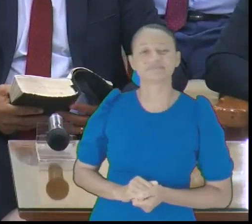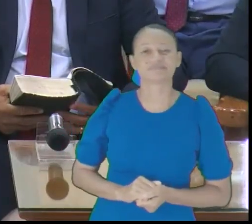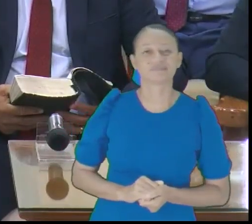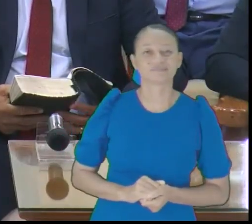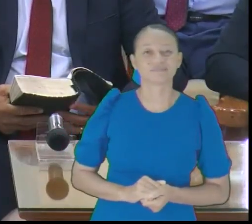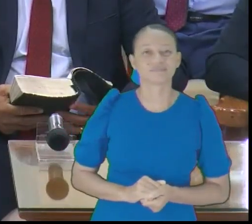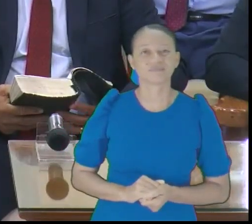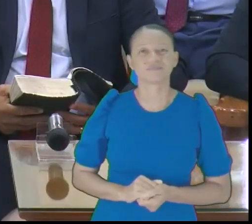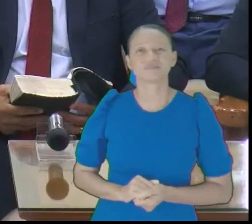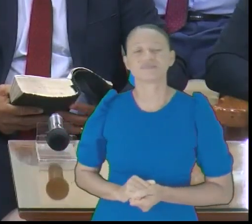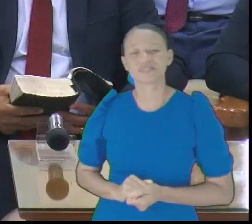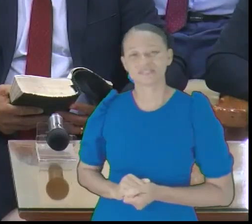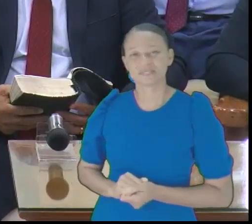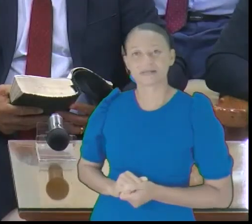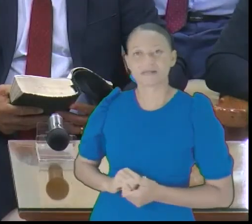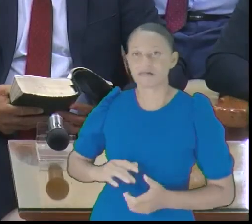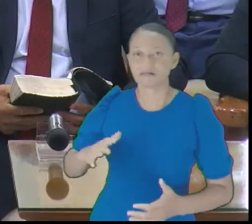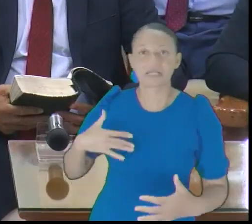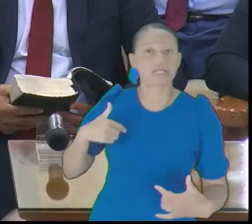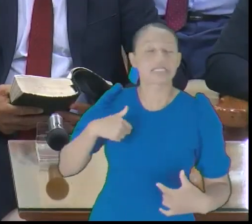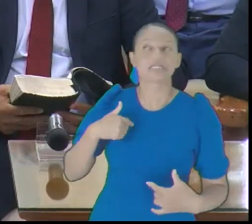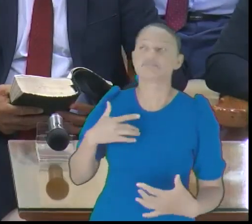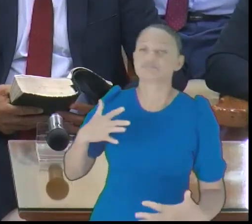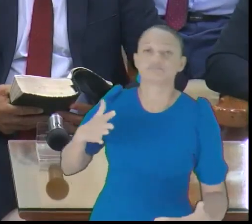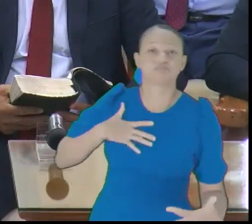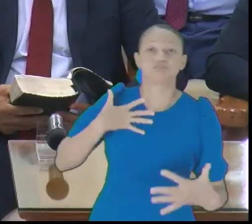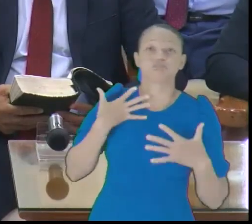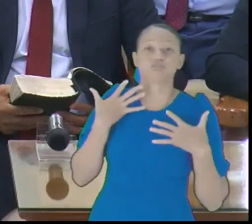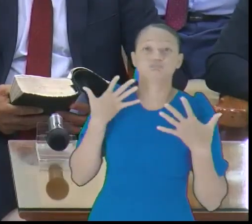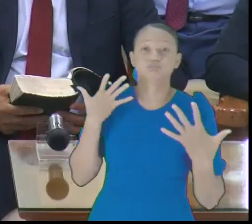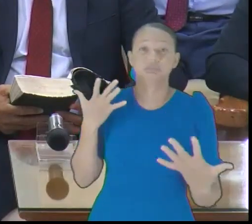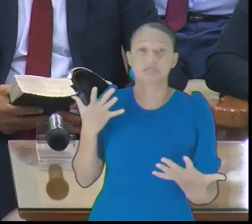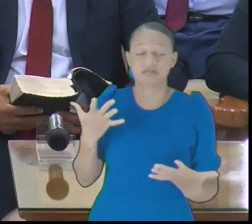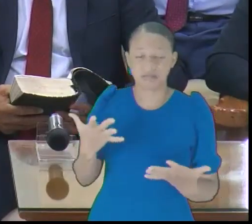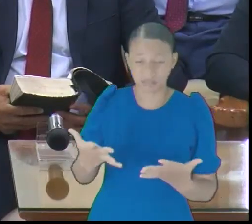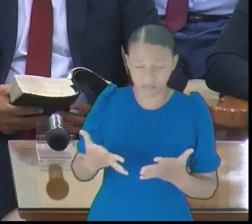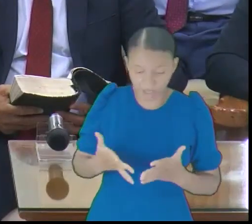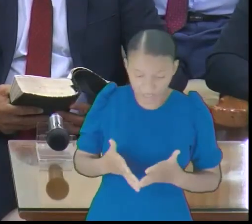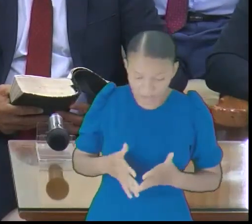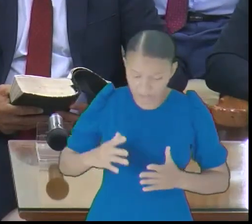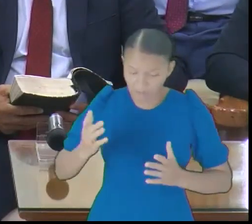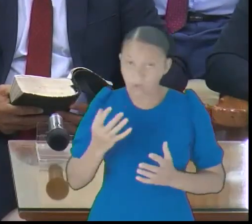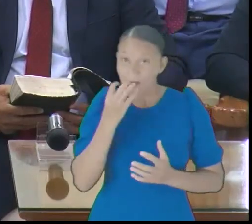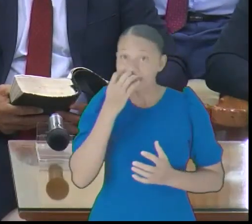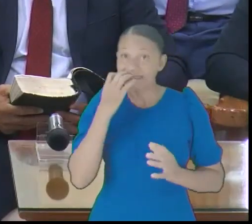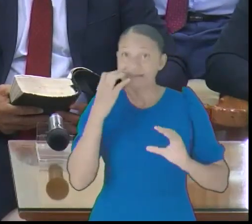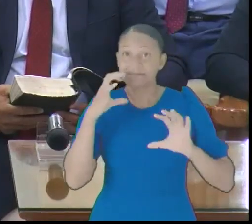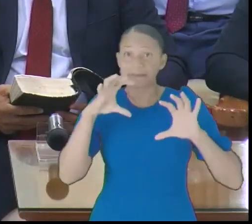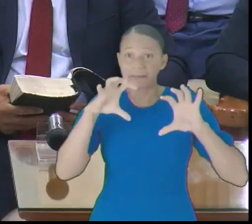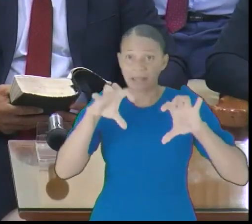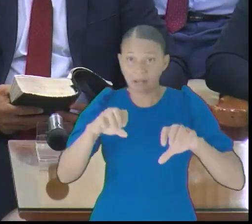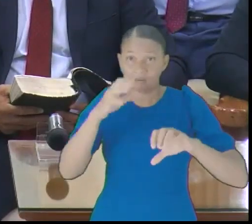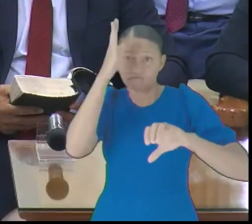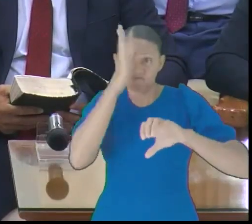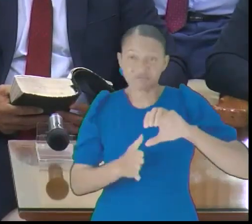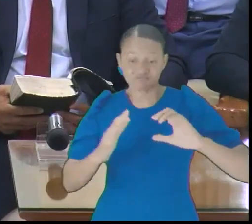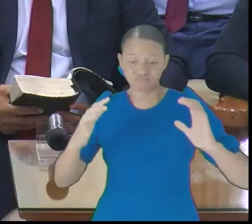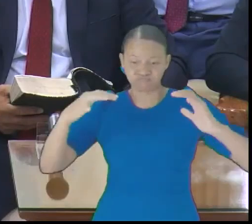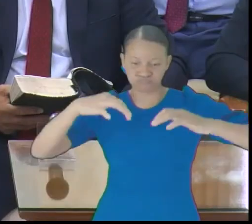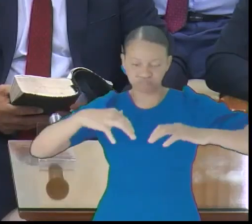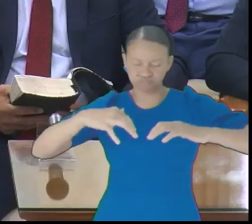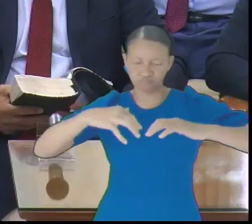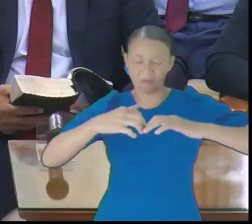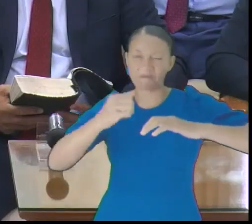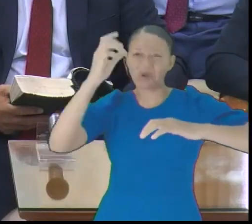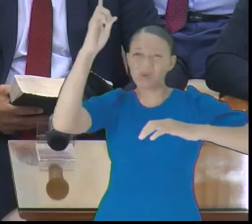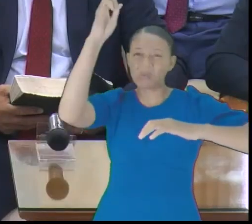quando ele menos espera, um braseiro se forma entre as metades dos animais e desce uma tocha